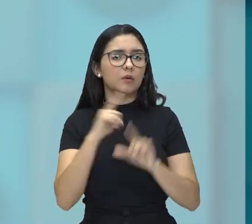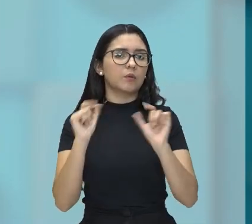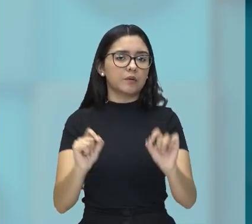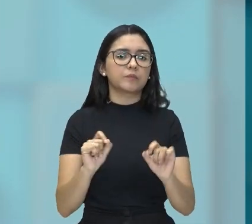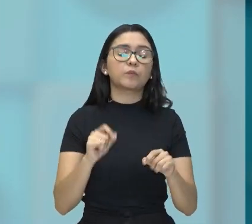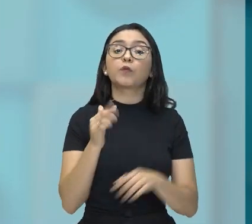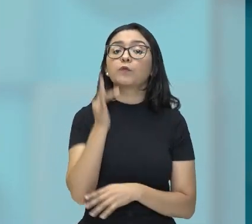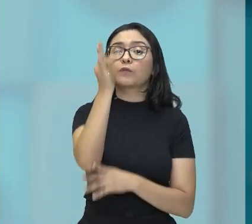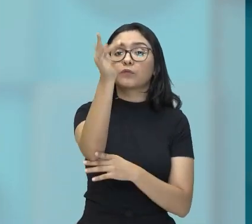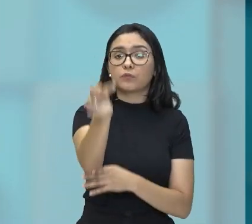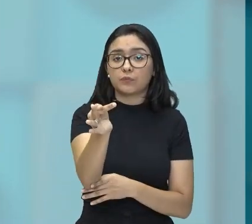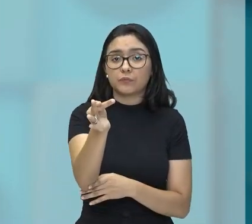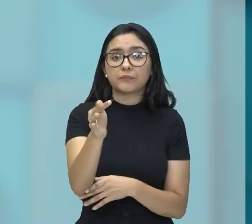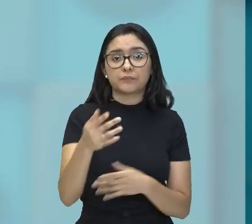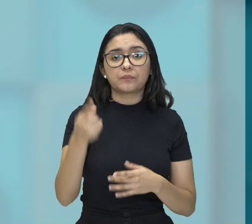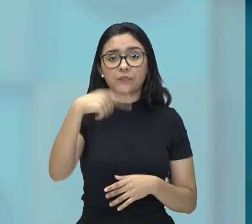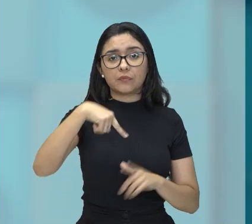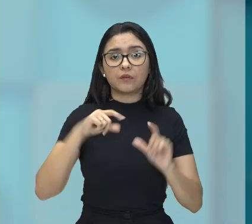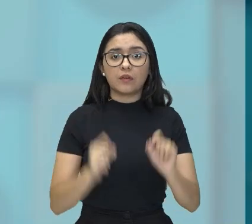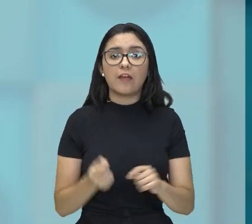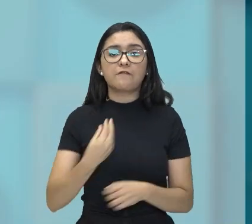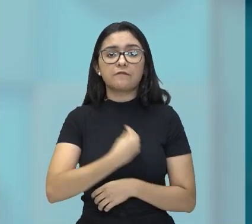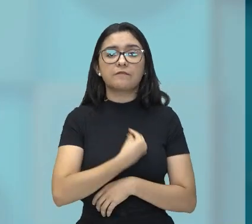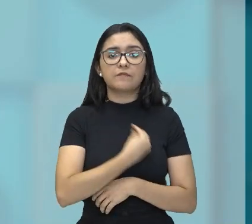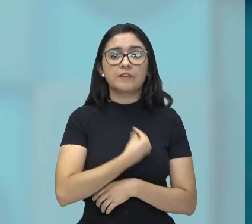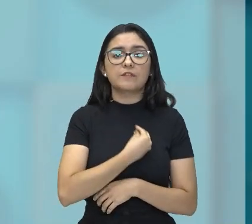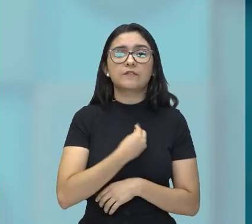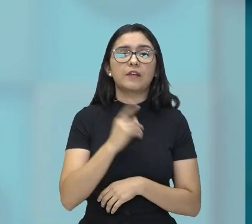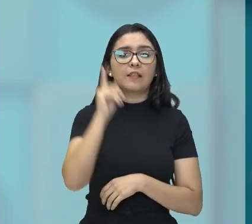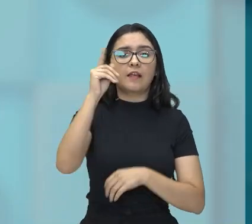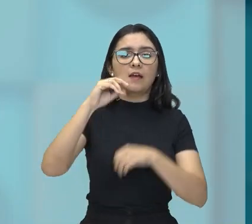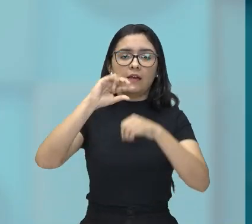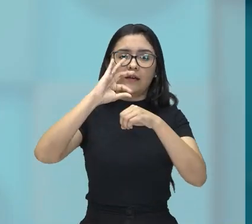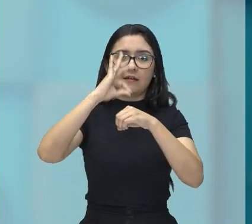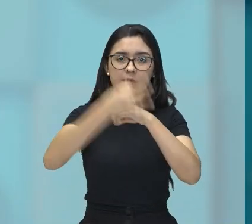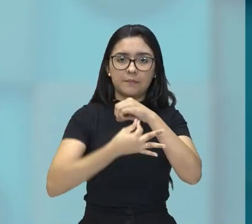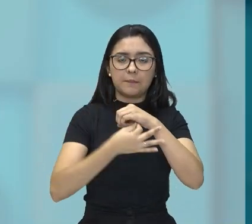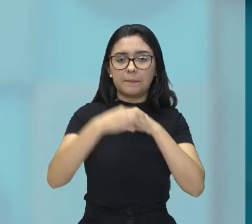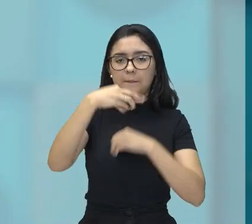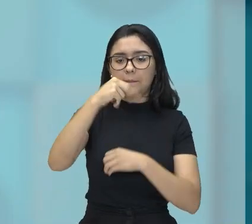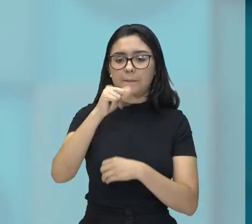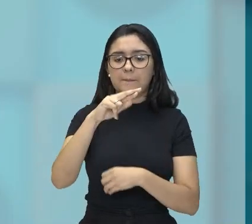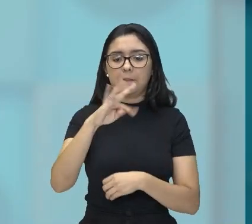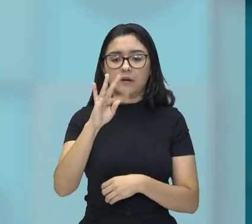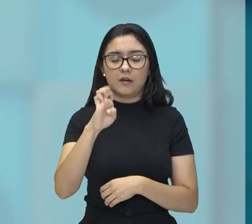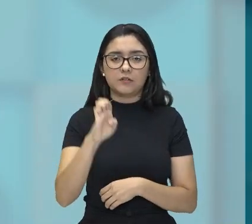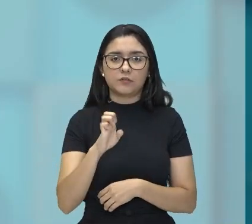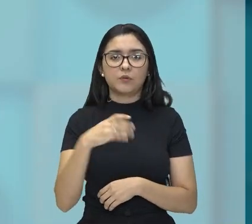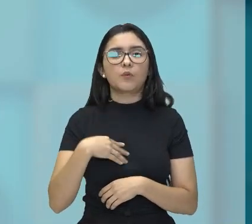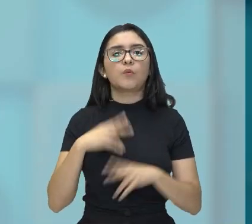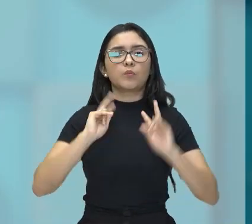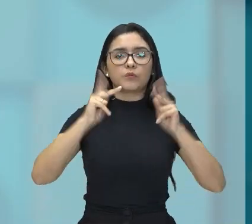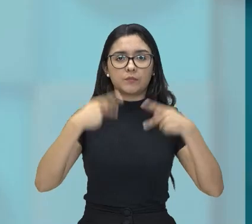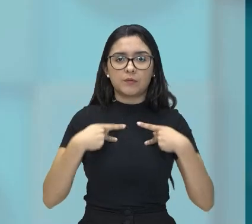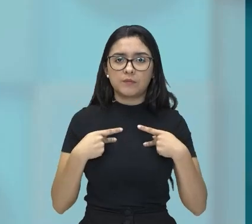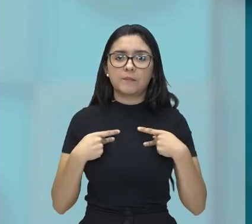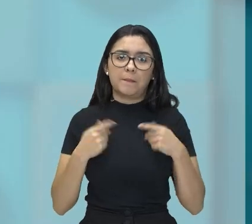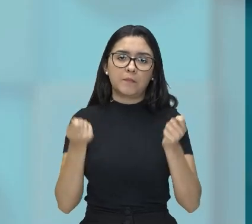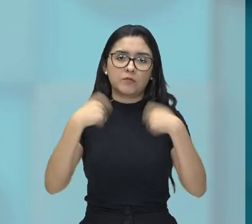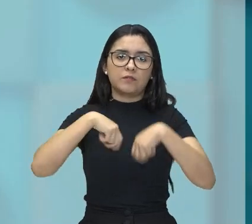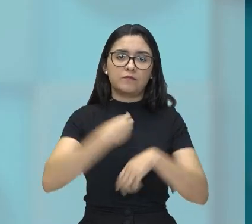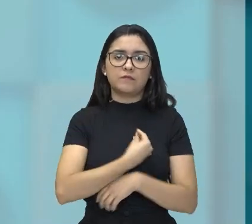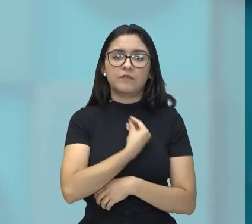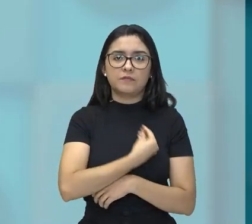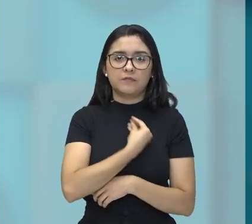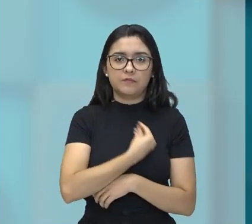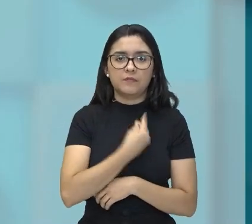do futuro, que é exatamente a colonização em Marte, ou seja, quando o homem irá chegar até o planeta vermelho, como